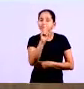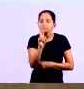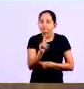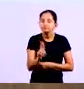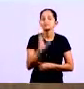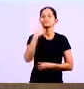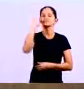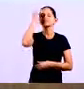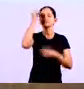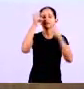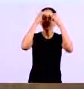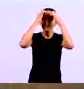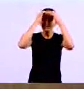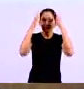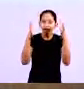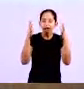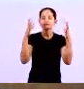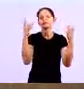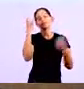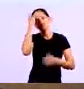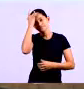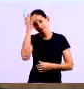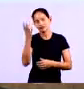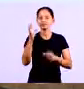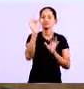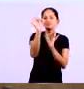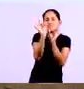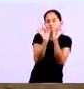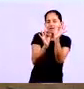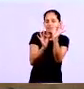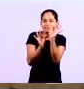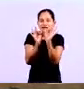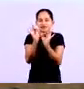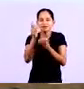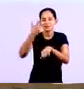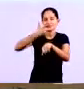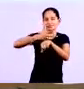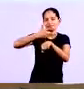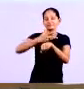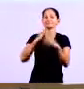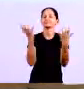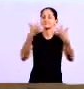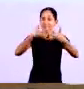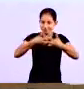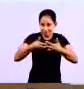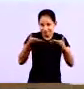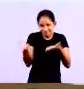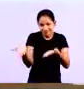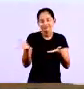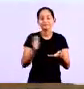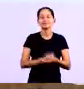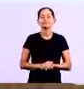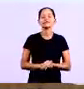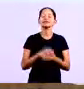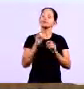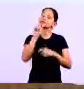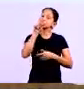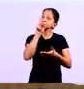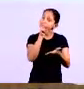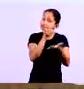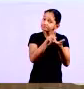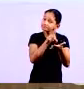forma bem divertida e muito bem montada pela equipe de produção aqui do IFA. Então, assim, é bem isso